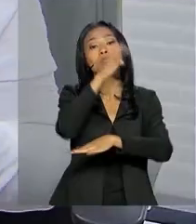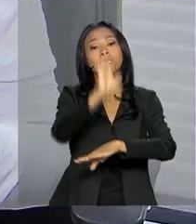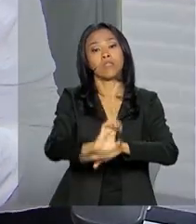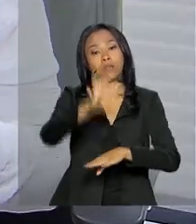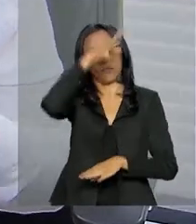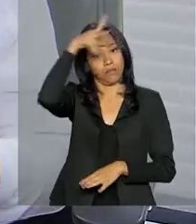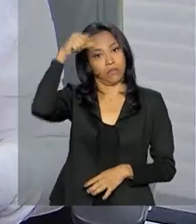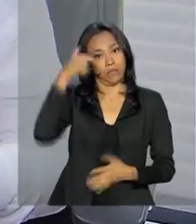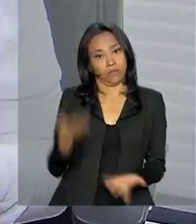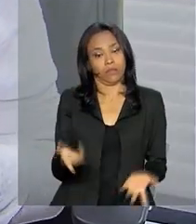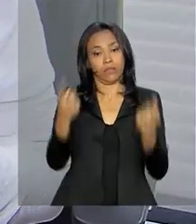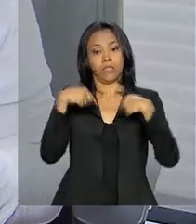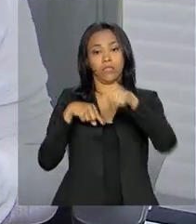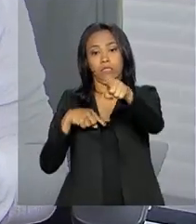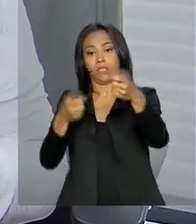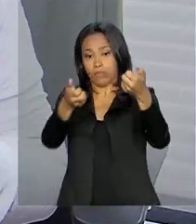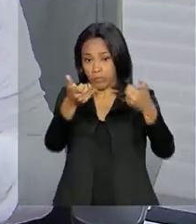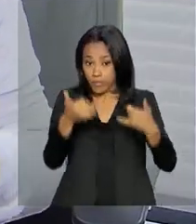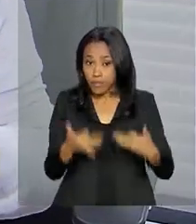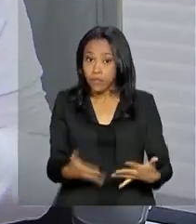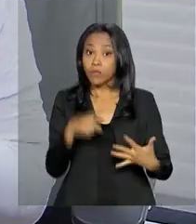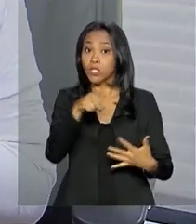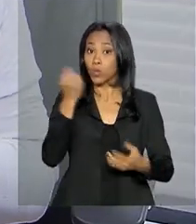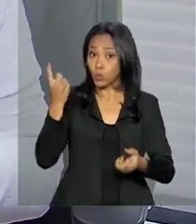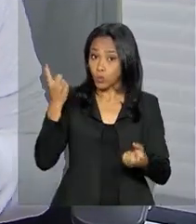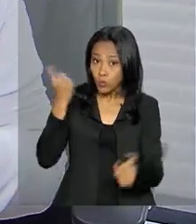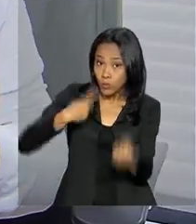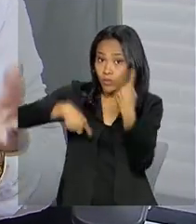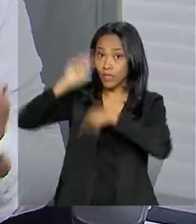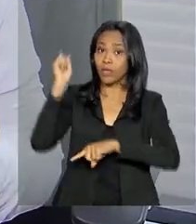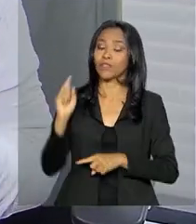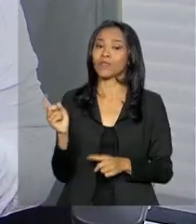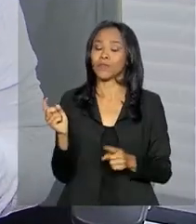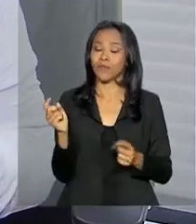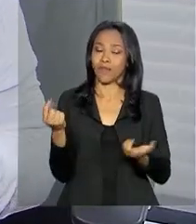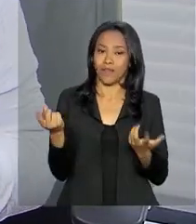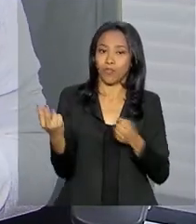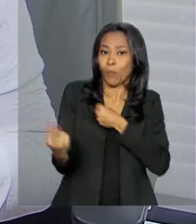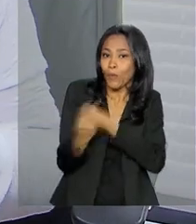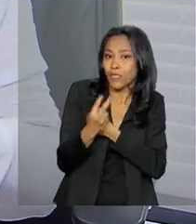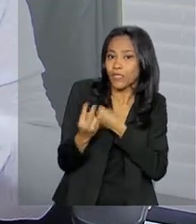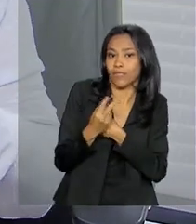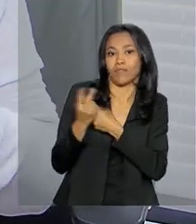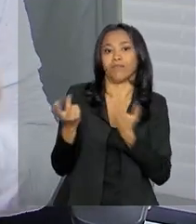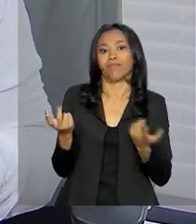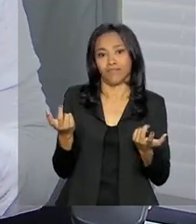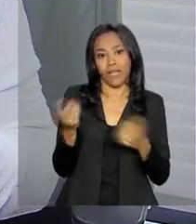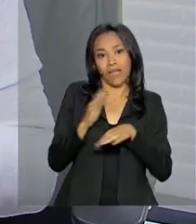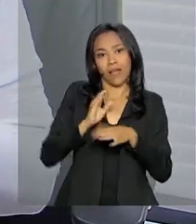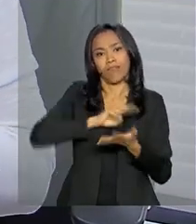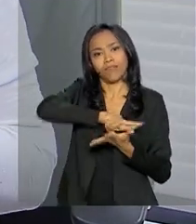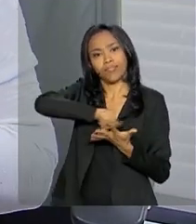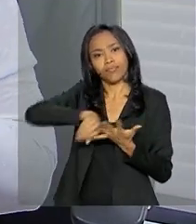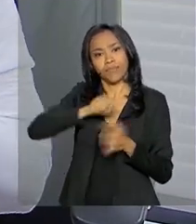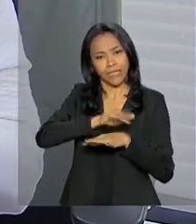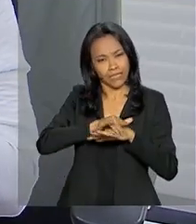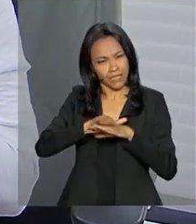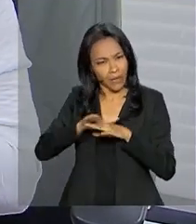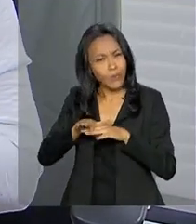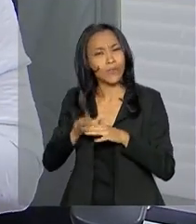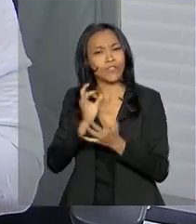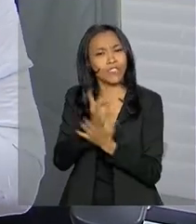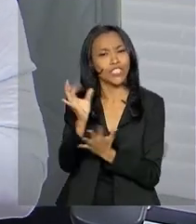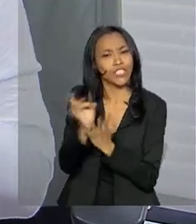O sucesso que o Programa Nacional de Imunização trouxe nesses 45 anos de existência, com a erradicação e eliminação de